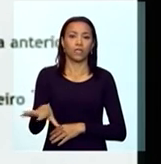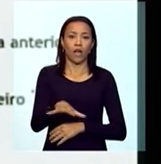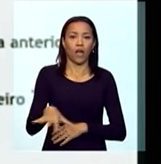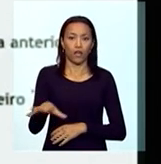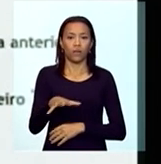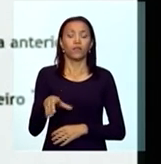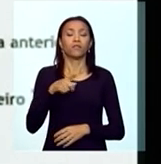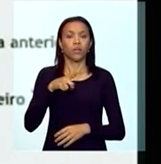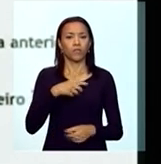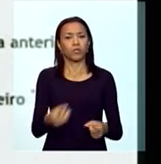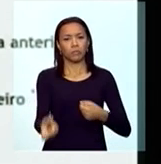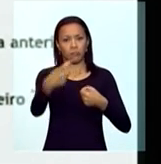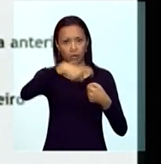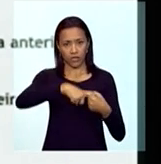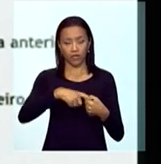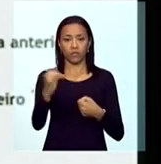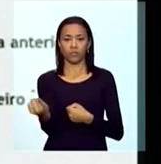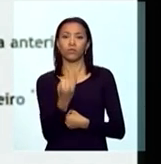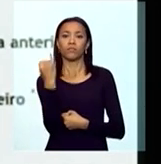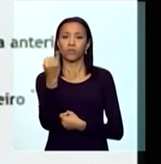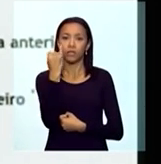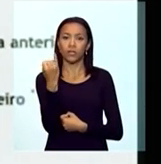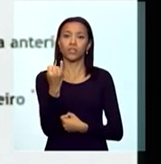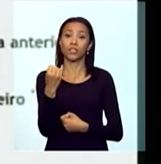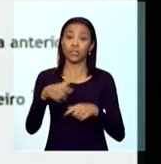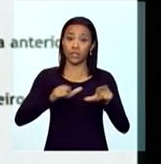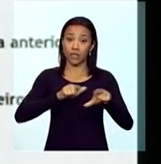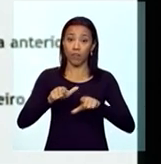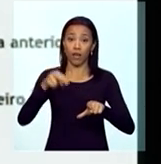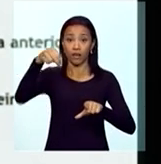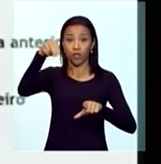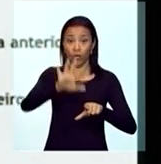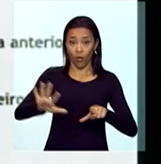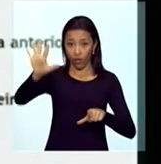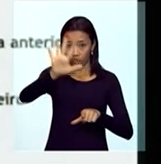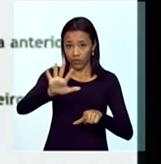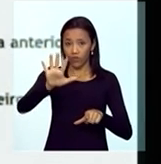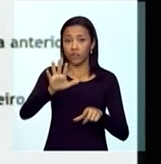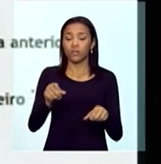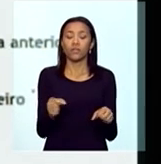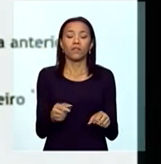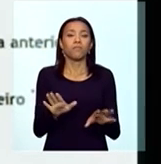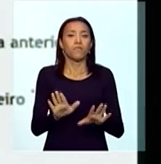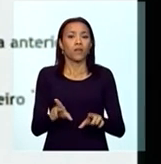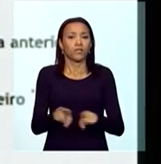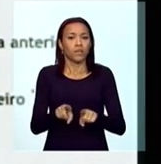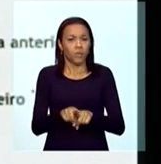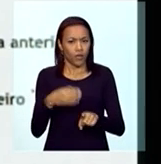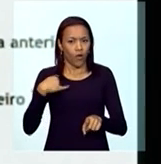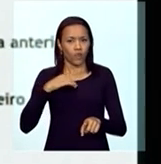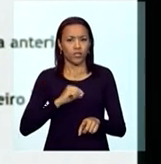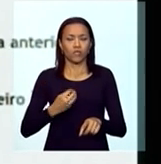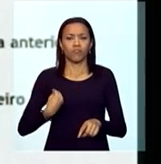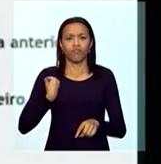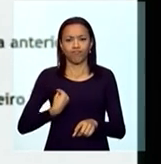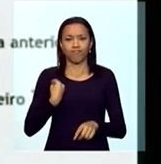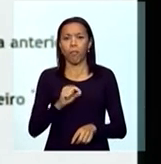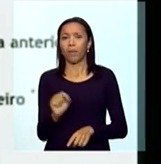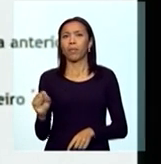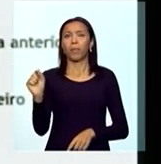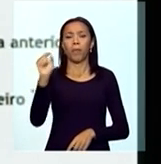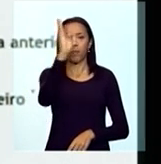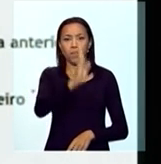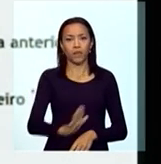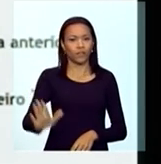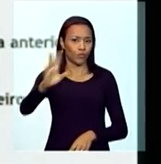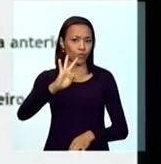Temos parceiros importantes que atuam mais no Nordeste, né? Mas nós atuamos no Brasil inteiro e esta marca aí,